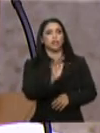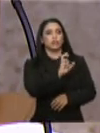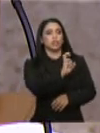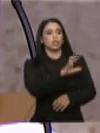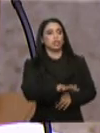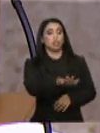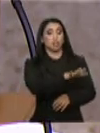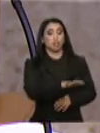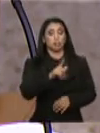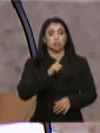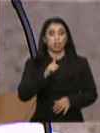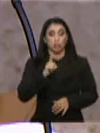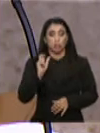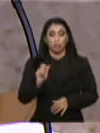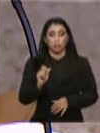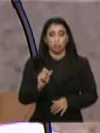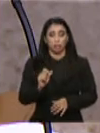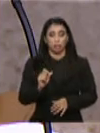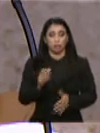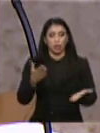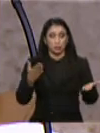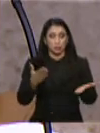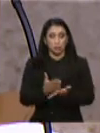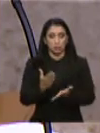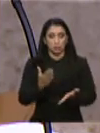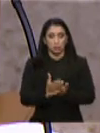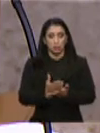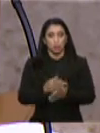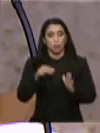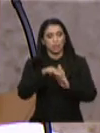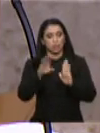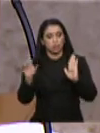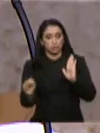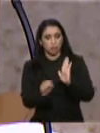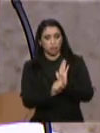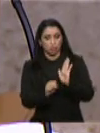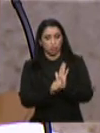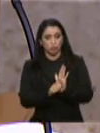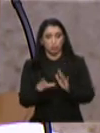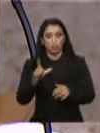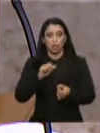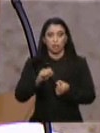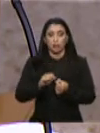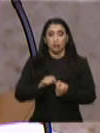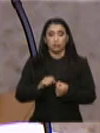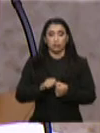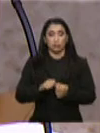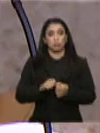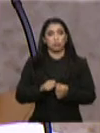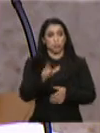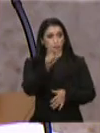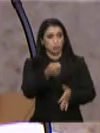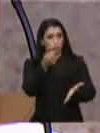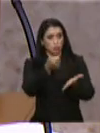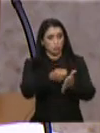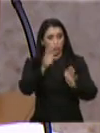que provida a apelação em sede de mandado de segurança manejada pelo contribuinte, ora